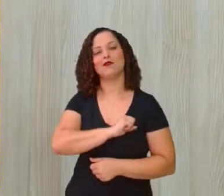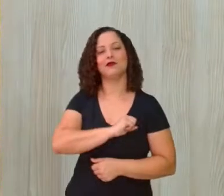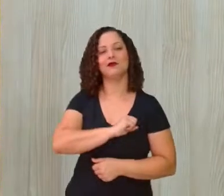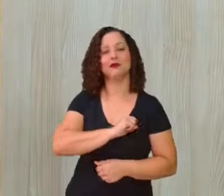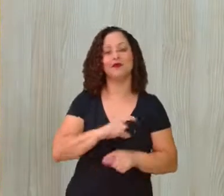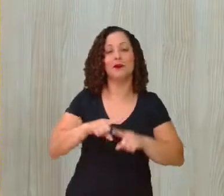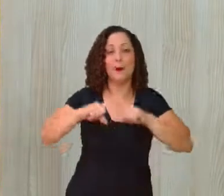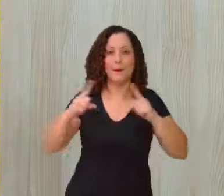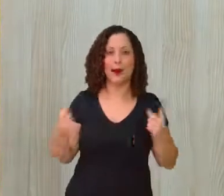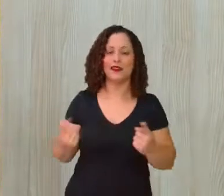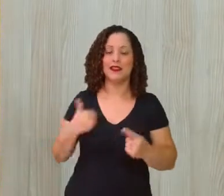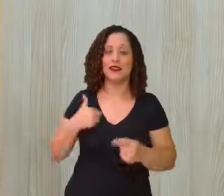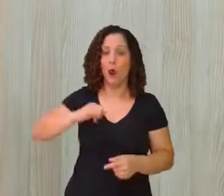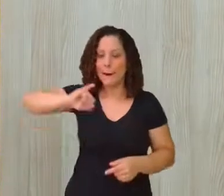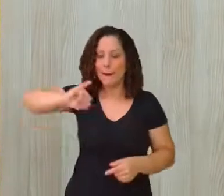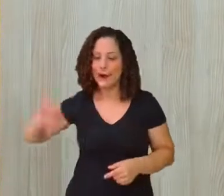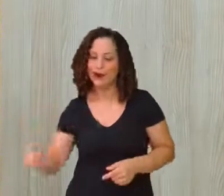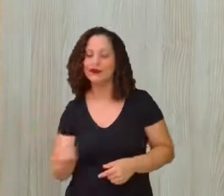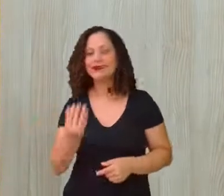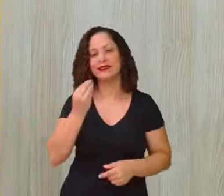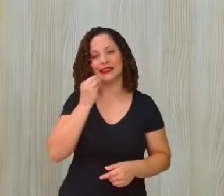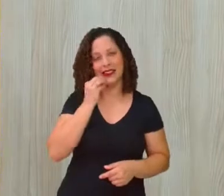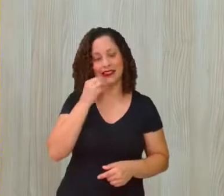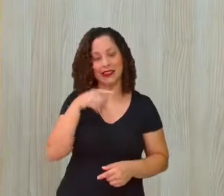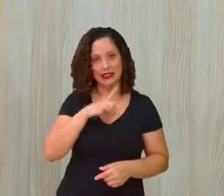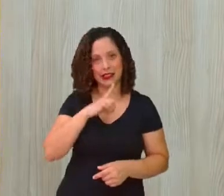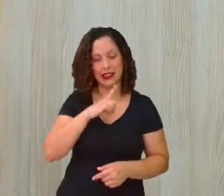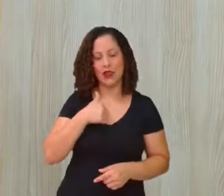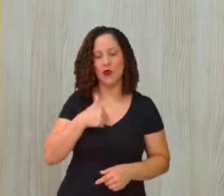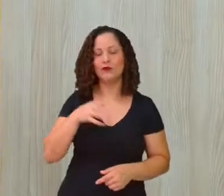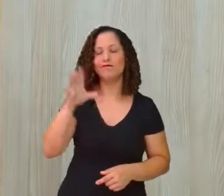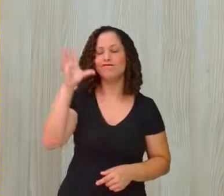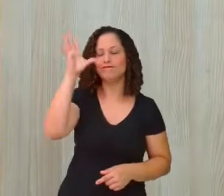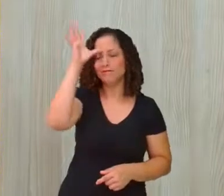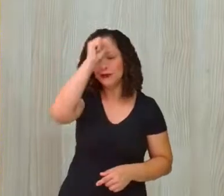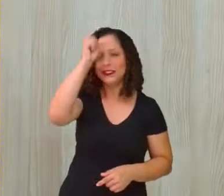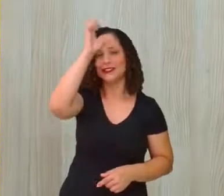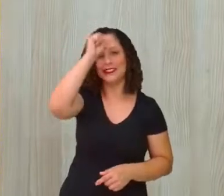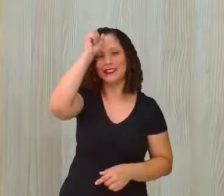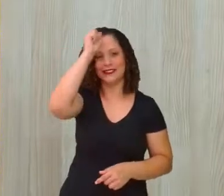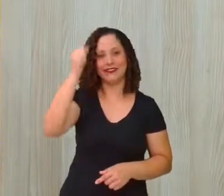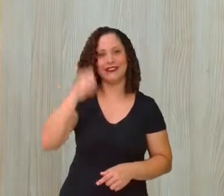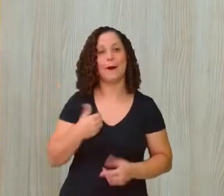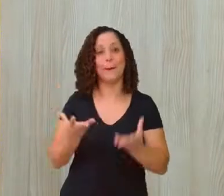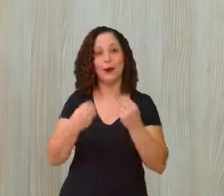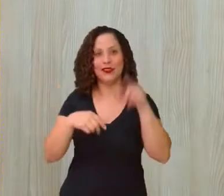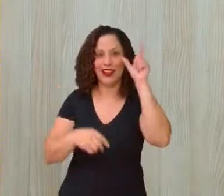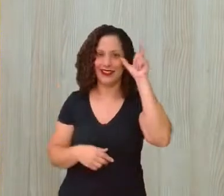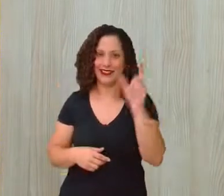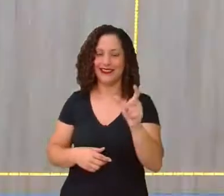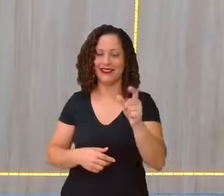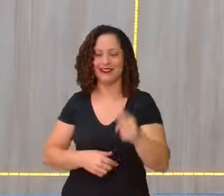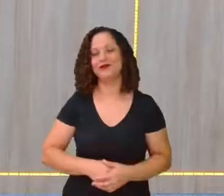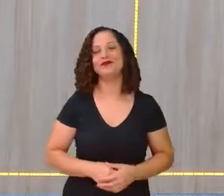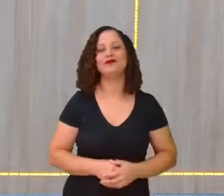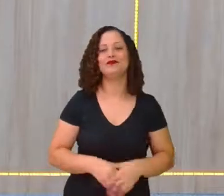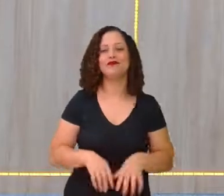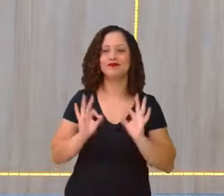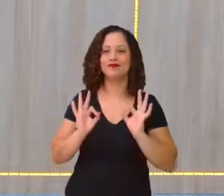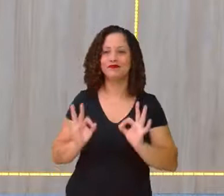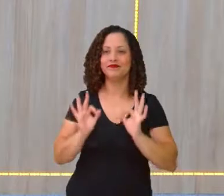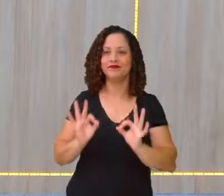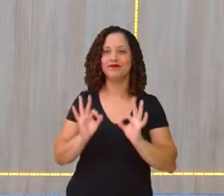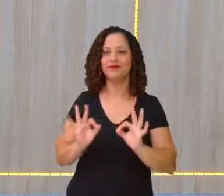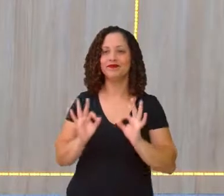tivesse a oportunidade, achando muito interessante a aula, porque aqui eu estou aprendendo também, professor, muito interessante. Com certeza. E aí, eu digo